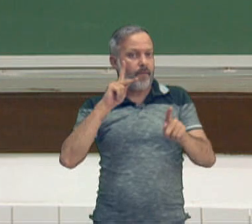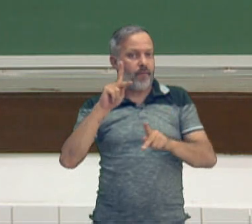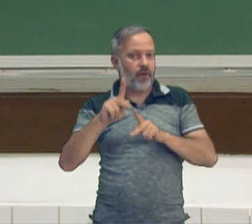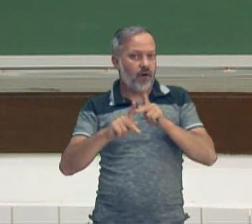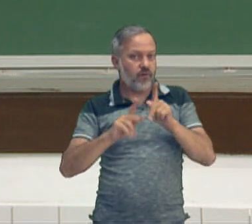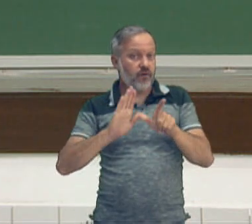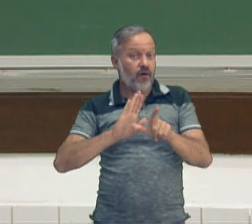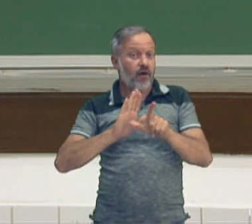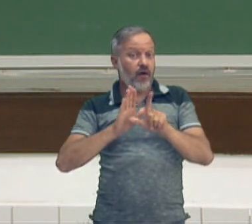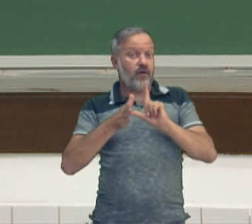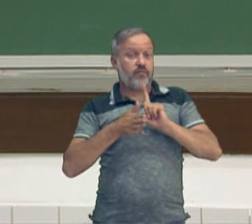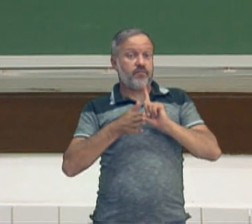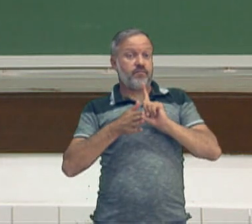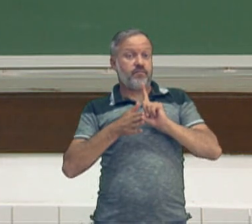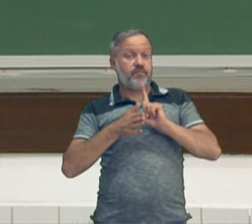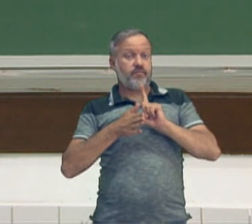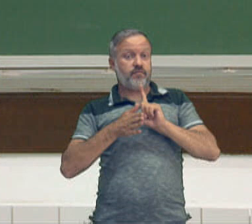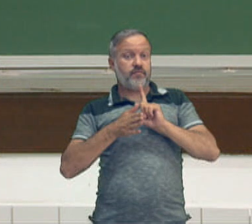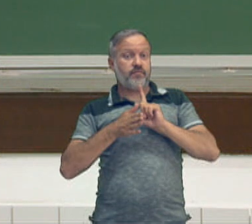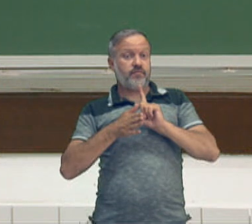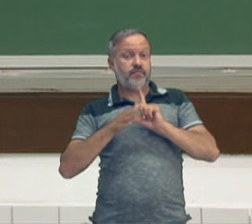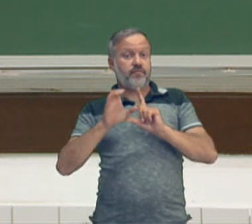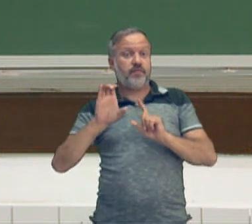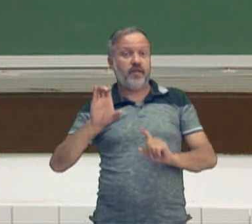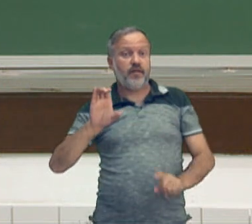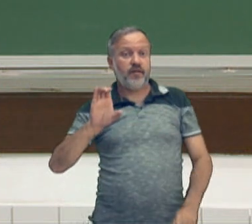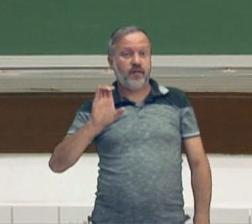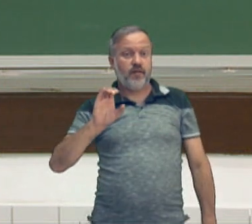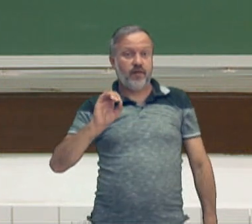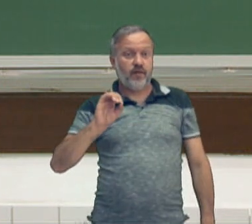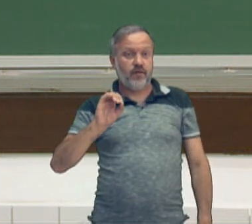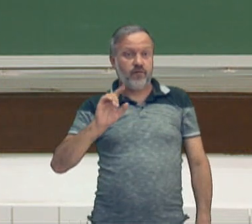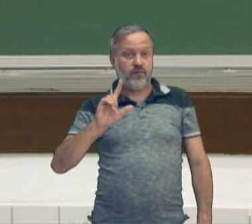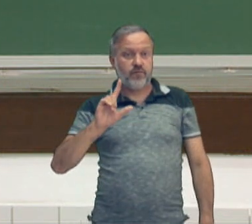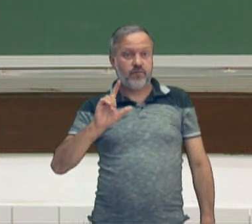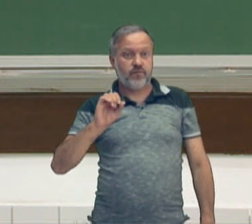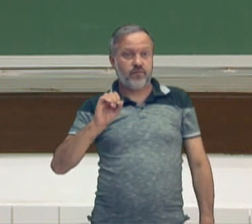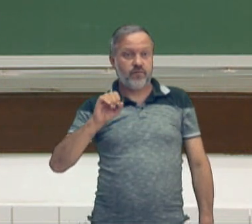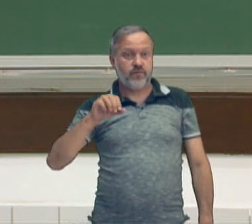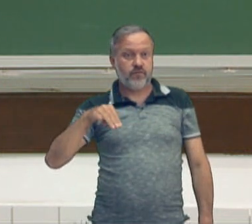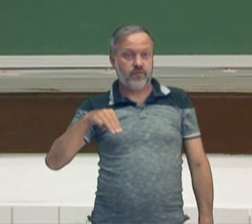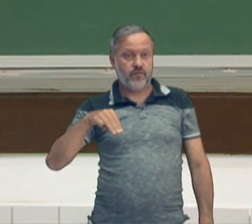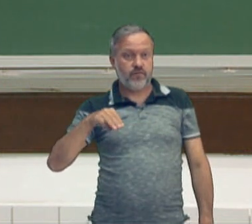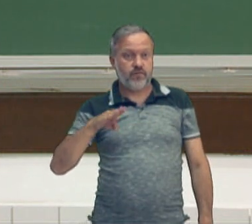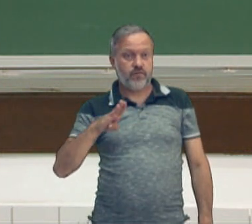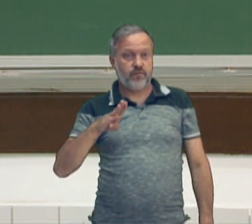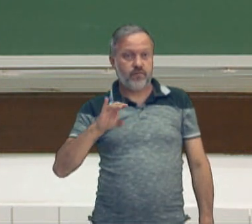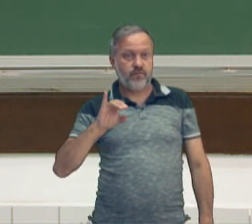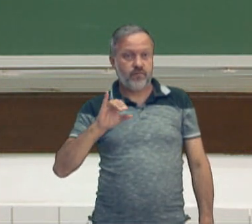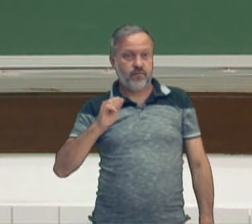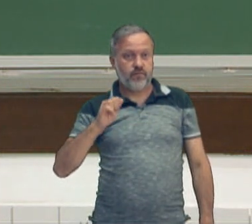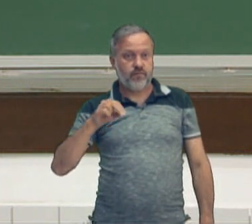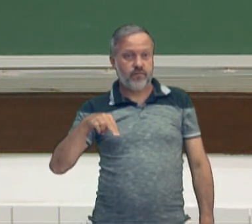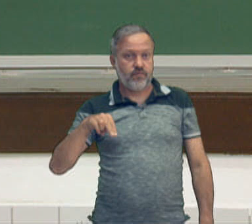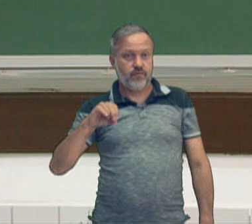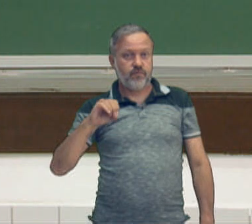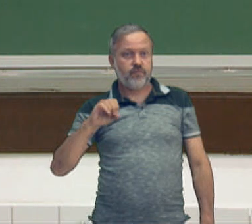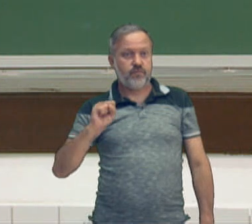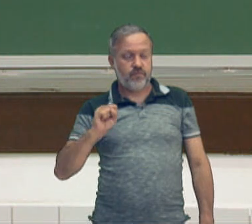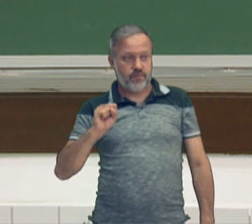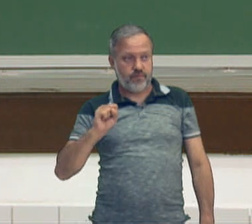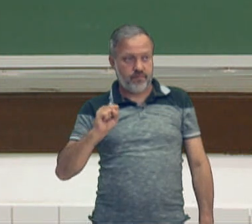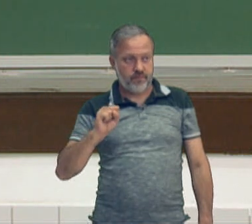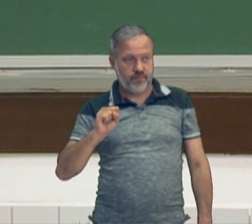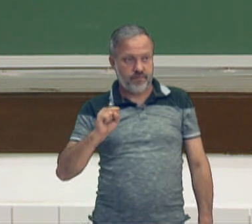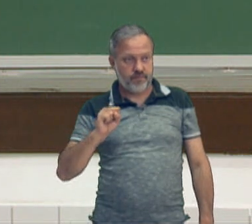pré-colombianos. Antes, né, da chegada de Colombo, conforme nós falamos anteriormente. É bem legal você guardar isso aí. Então, nós temos uma